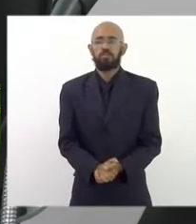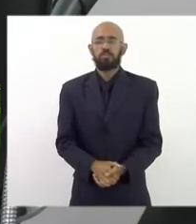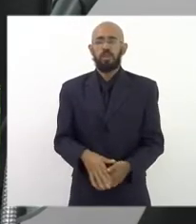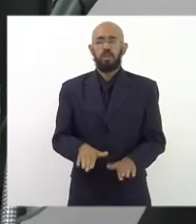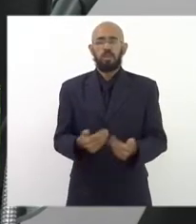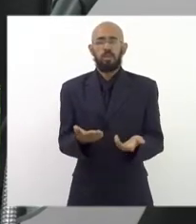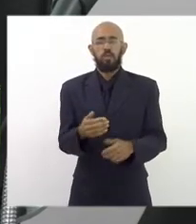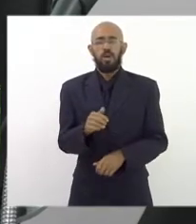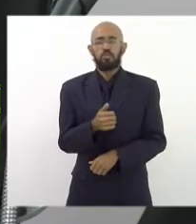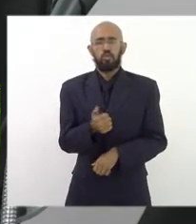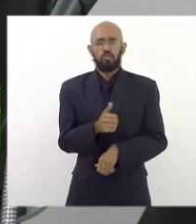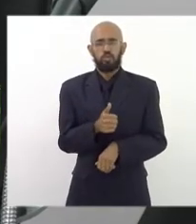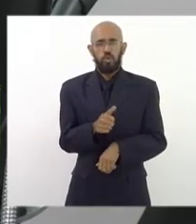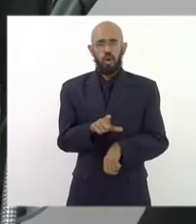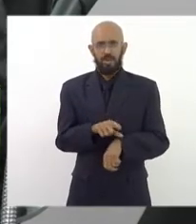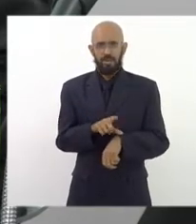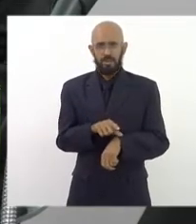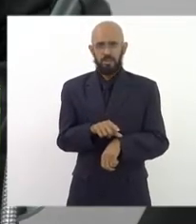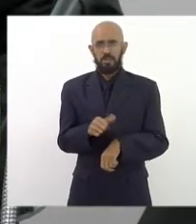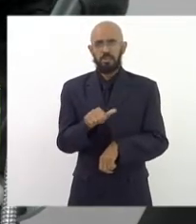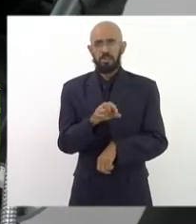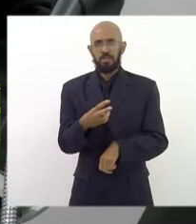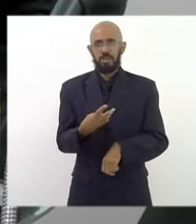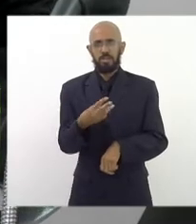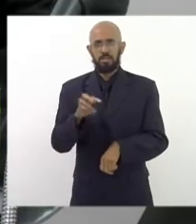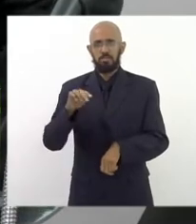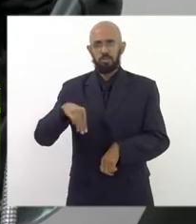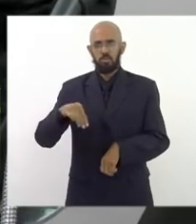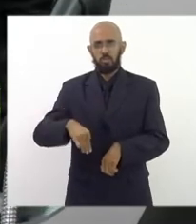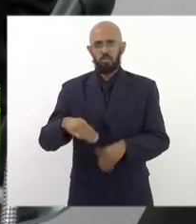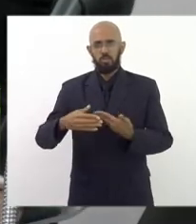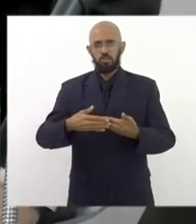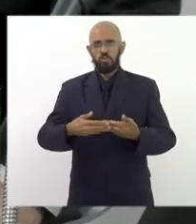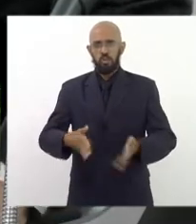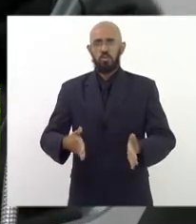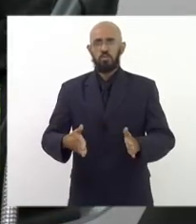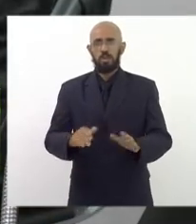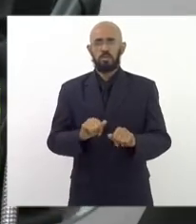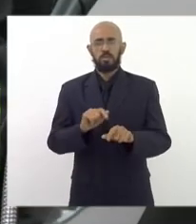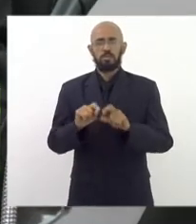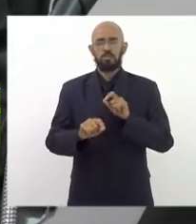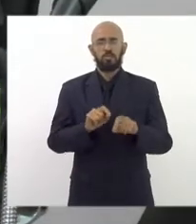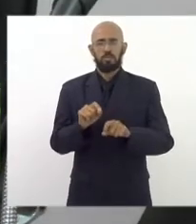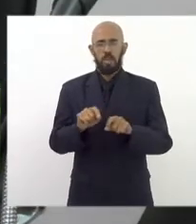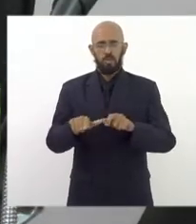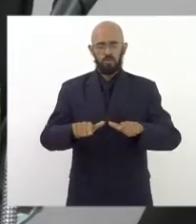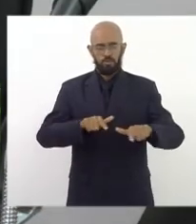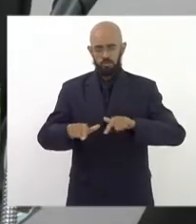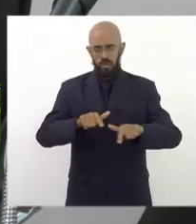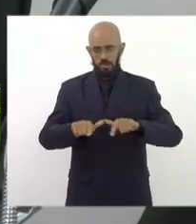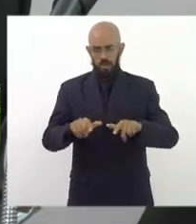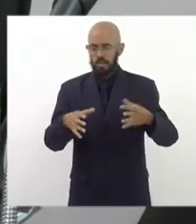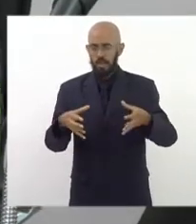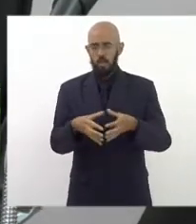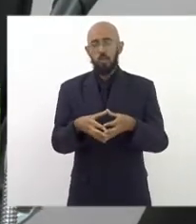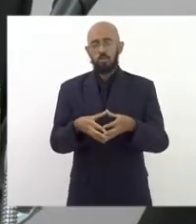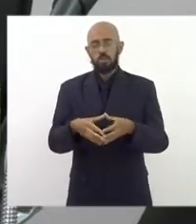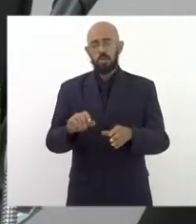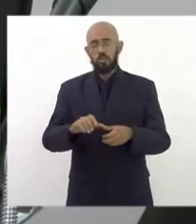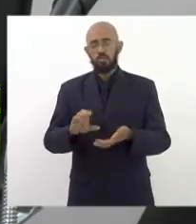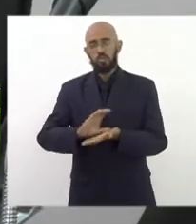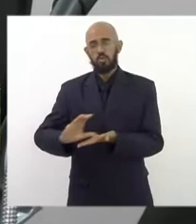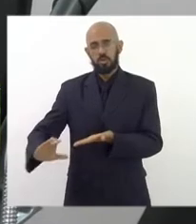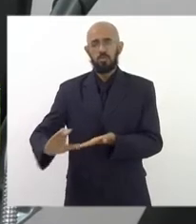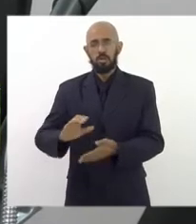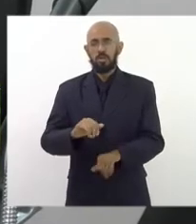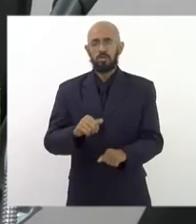11 horas e 13 minutos, dou por aberto os trabalhos da Comissão de Orçamento,